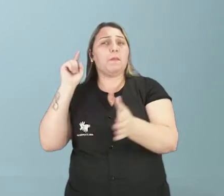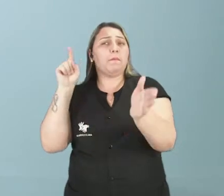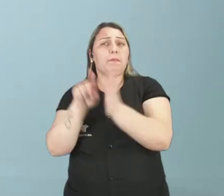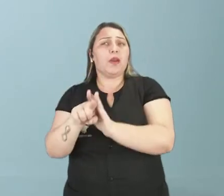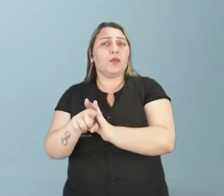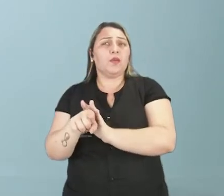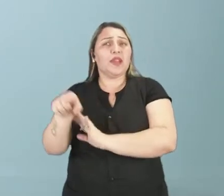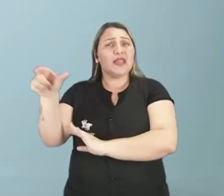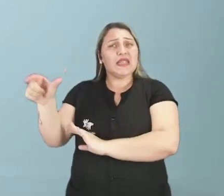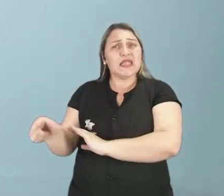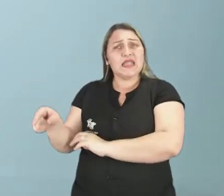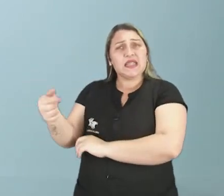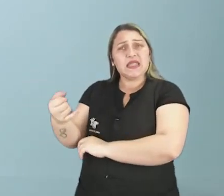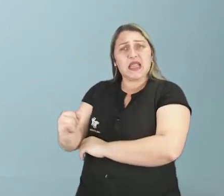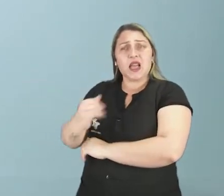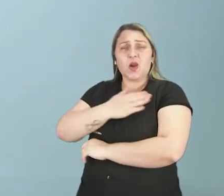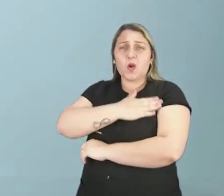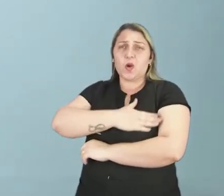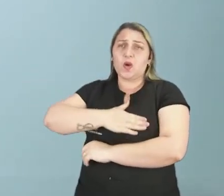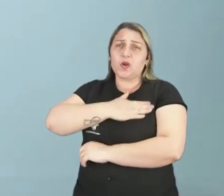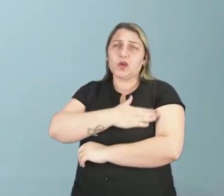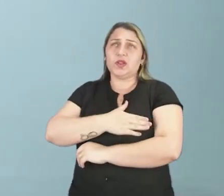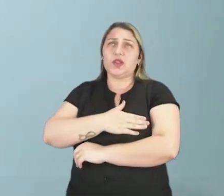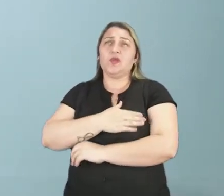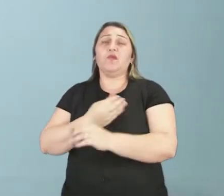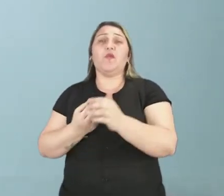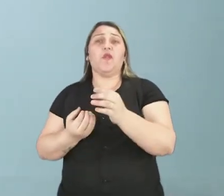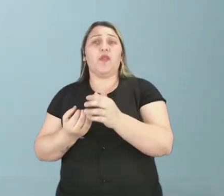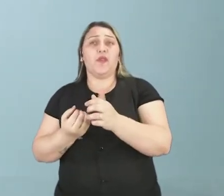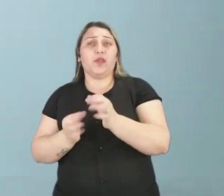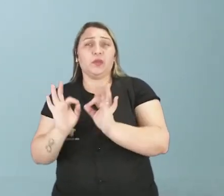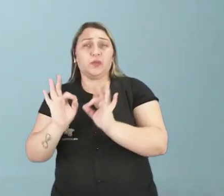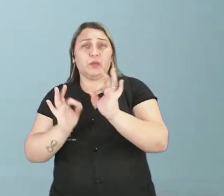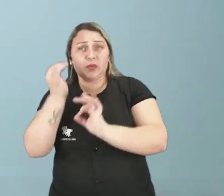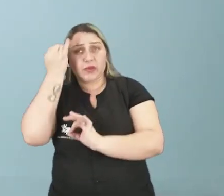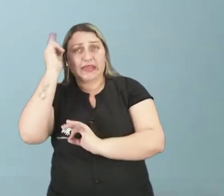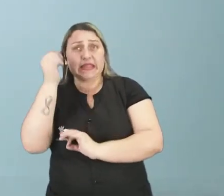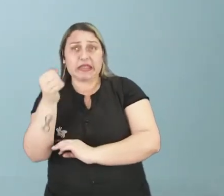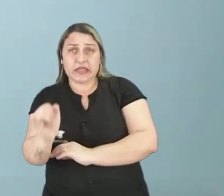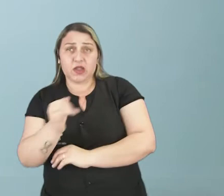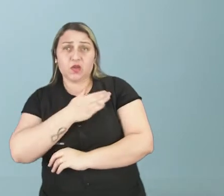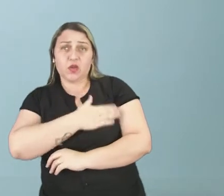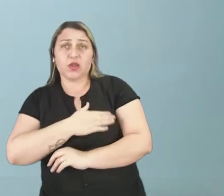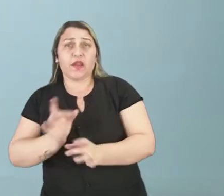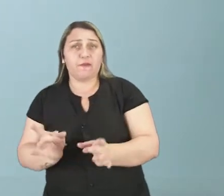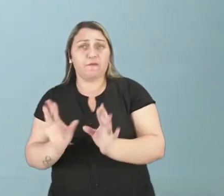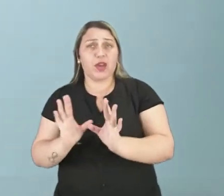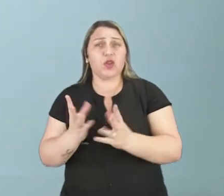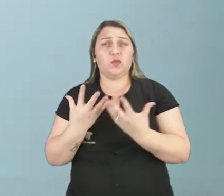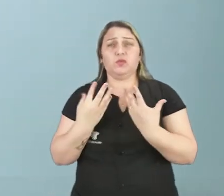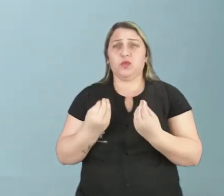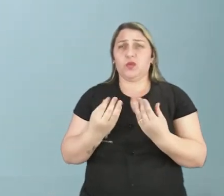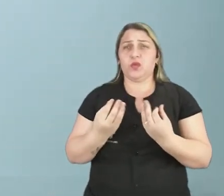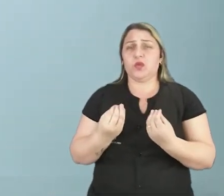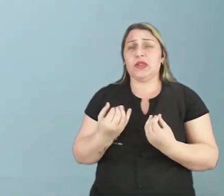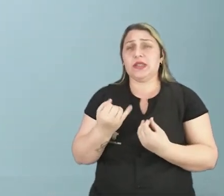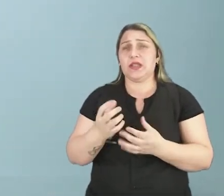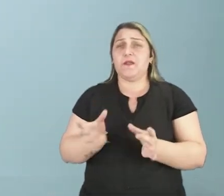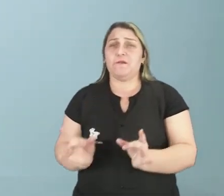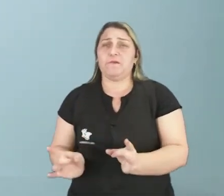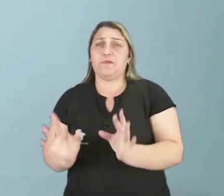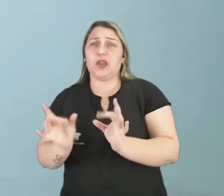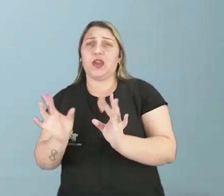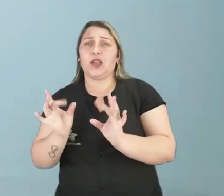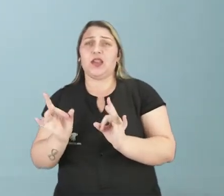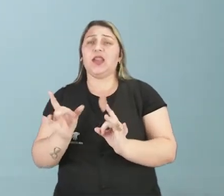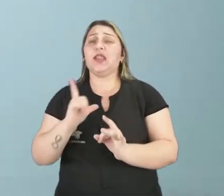para o consumidor se ele gosta do produto. Ele diz assim, eu vou criar um produto e se agradar, a gente vende muito. E se a gente vende muito, a